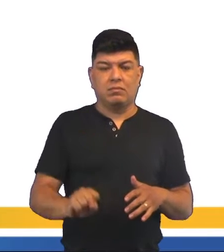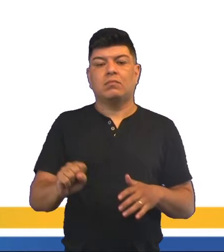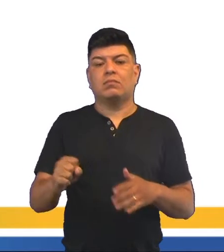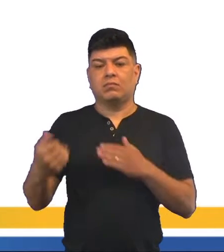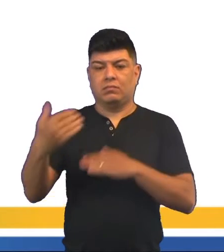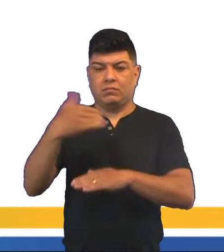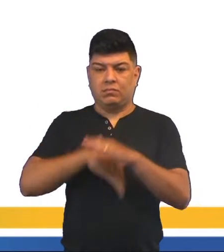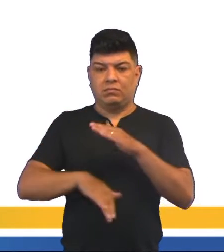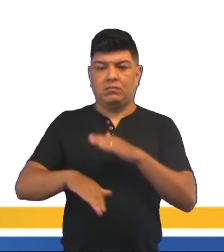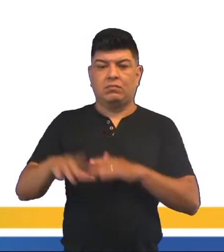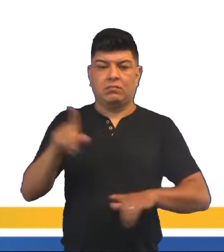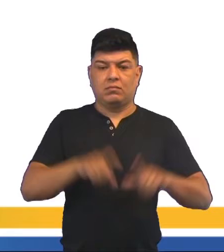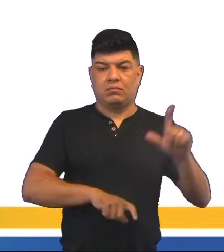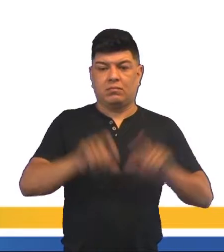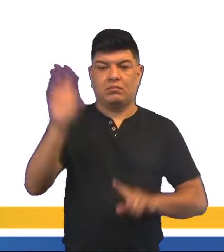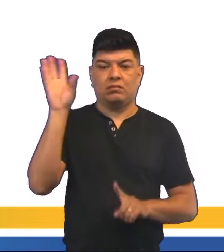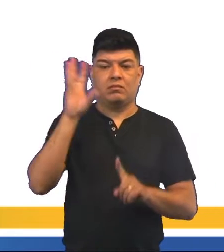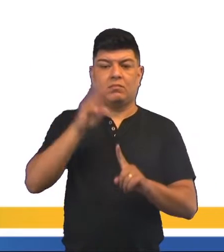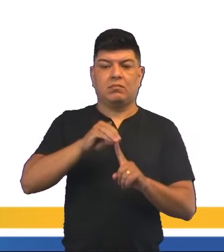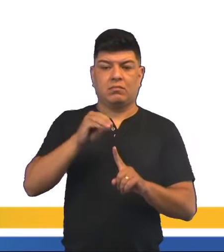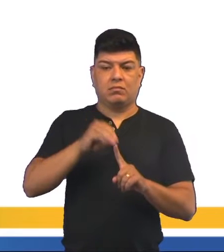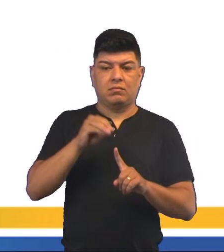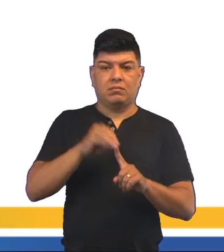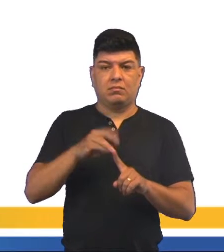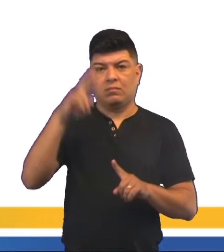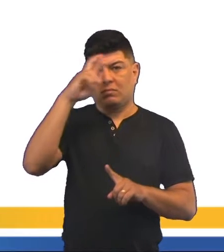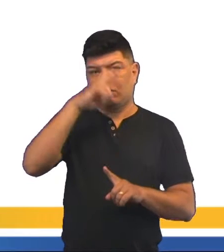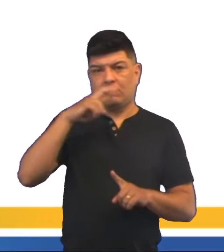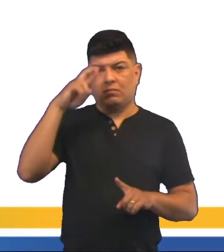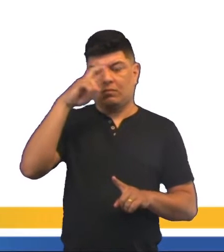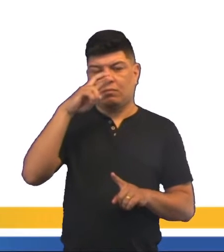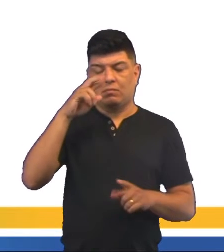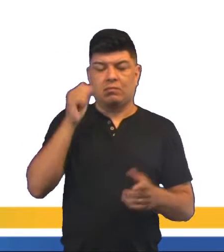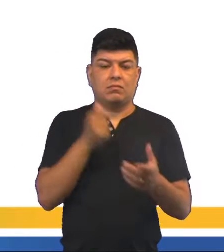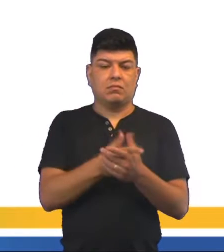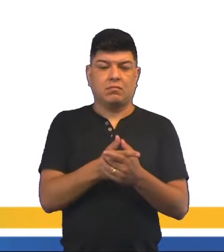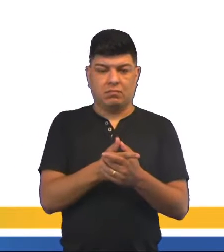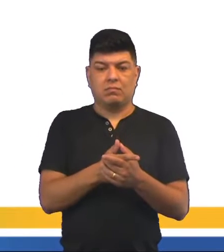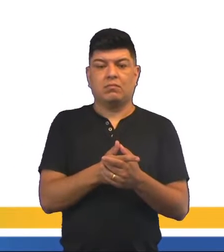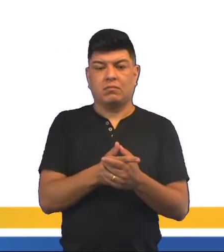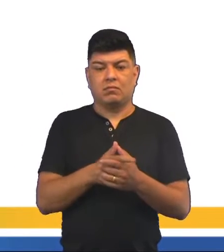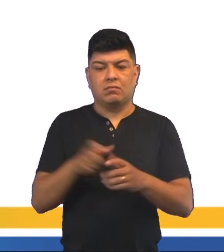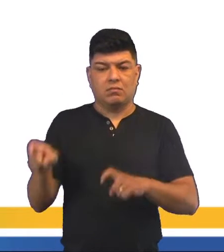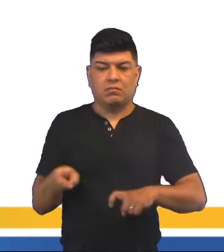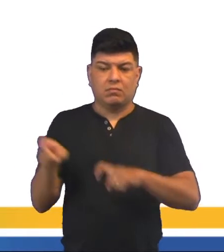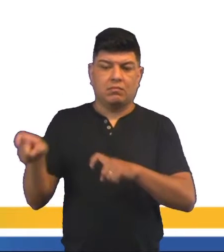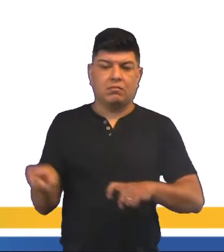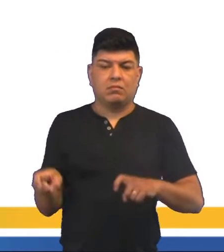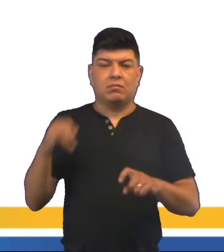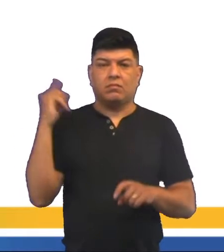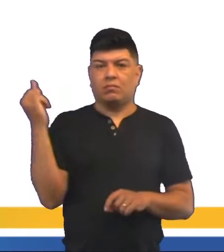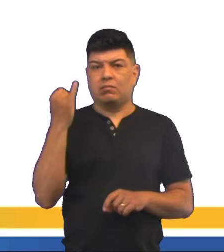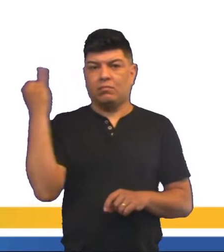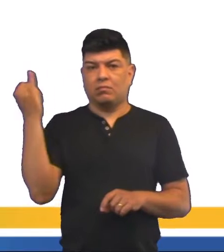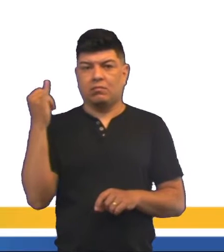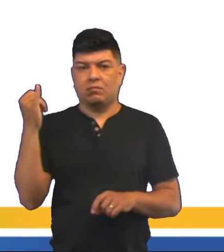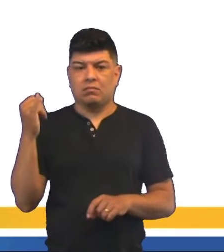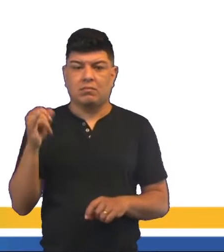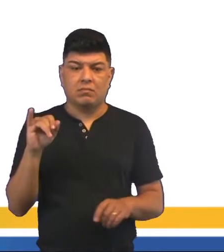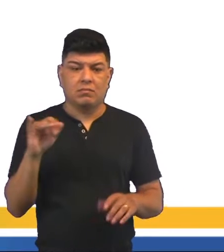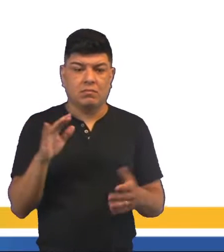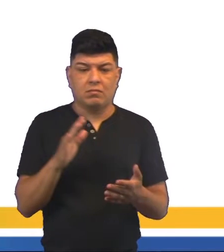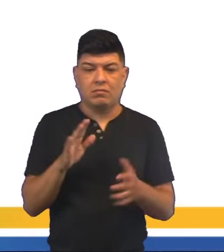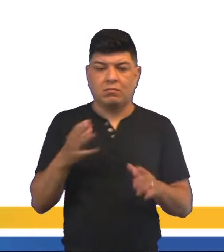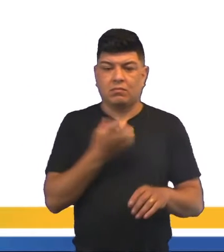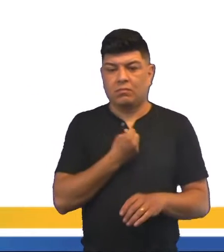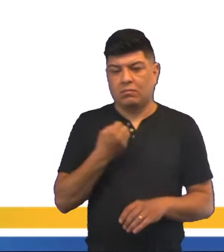que vieram para o Acre com o objetivo de especular, né, com a compra, né, de grandes seringais. É importante salientar que, apesar